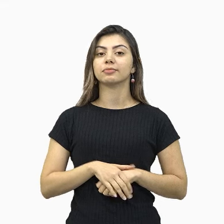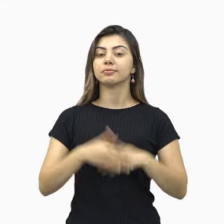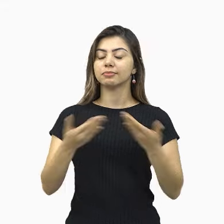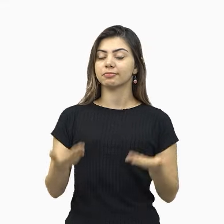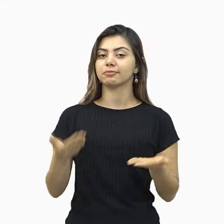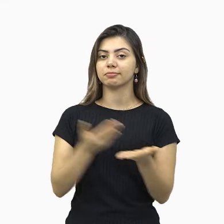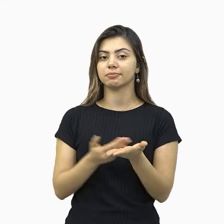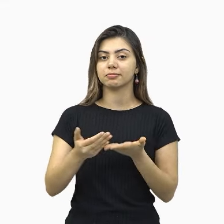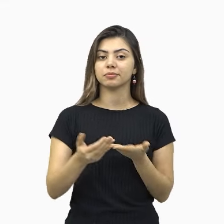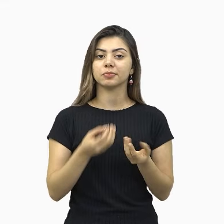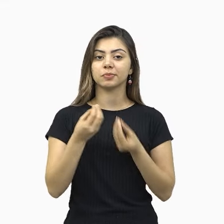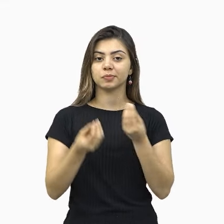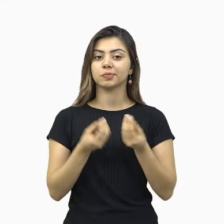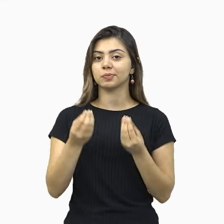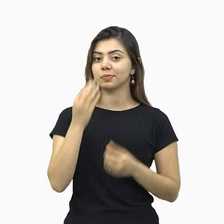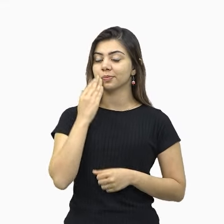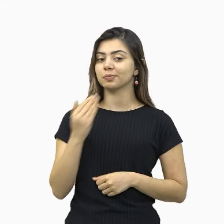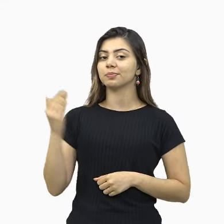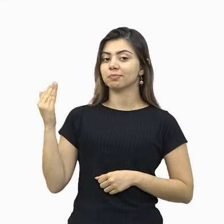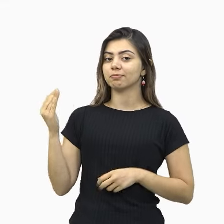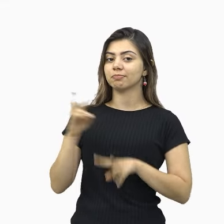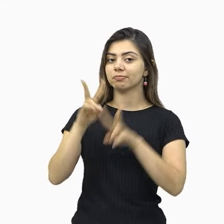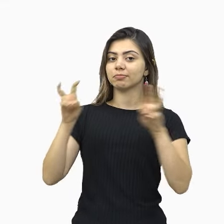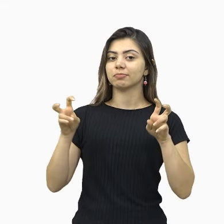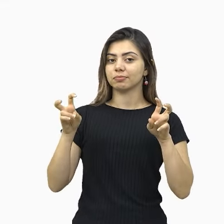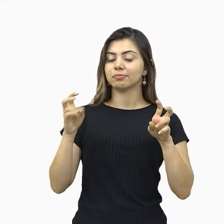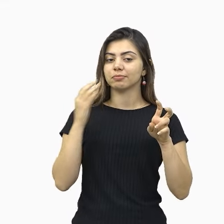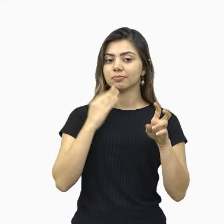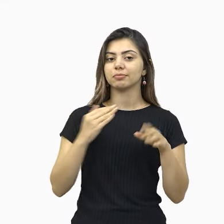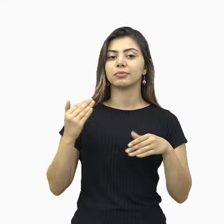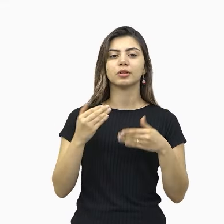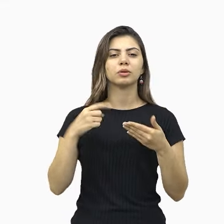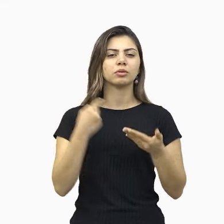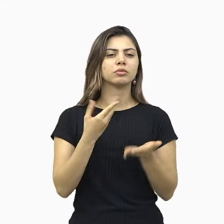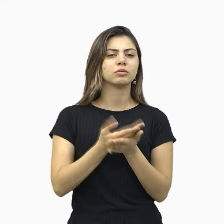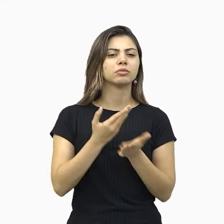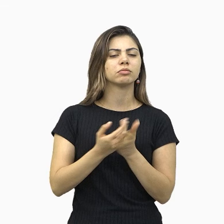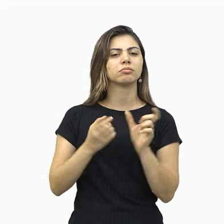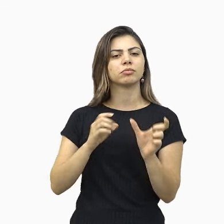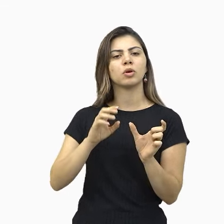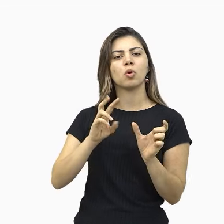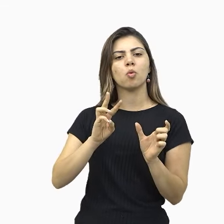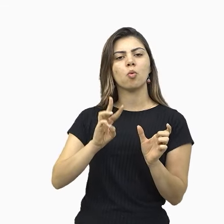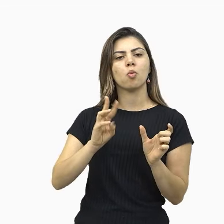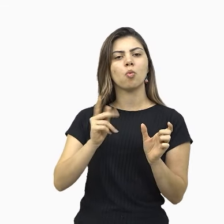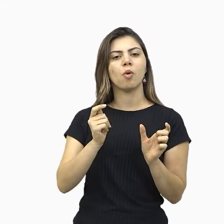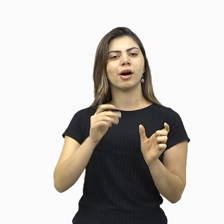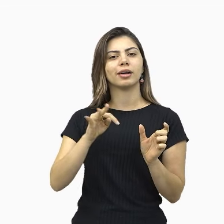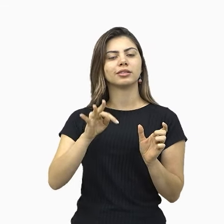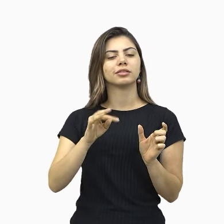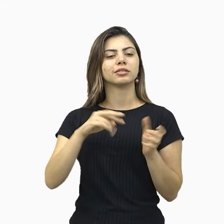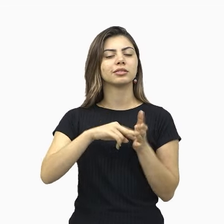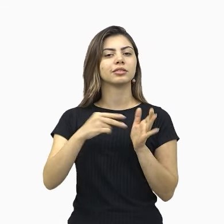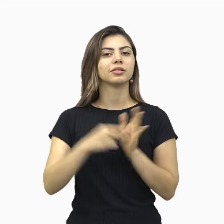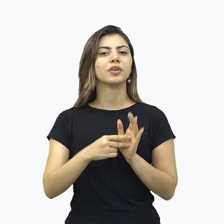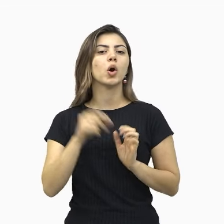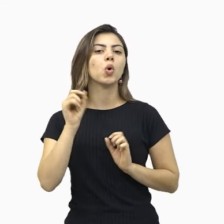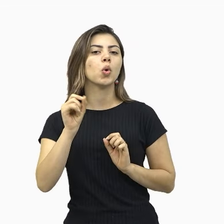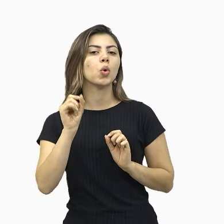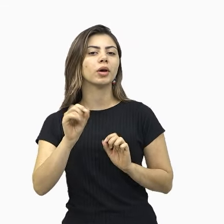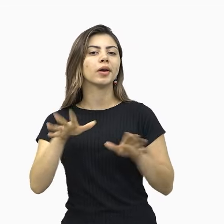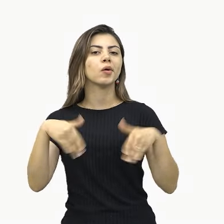iniciar aqui com a WH question what. What. What que significa o que ou